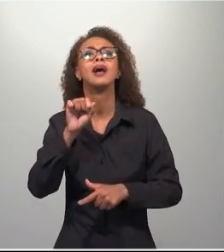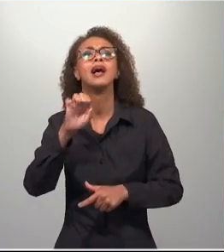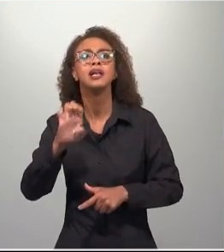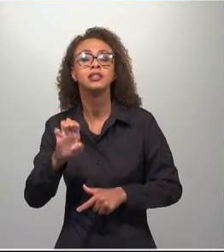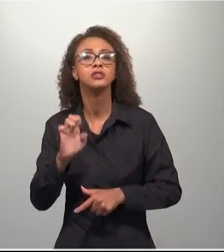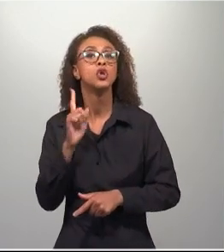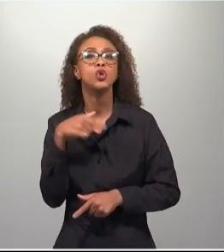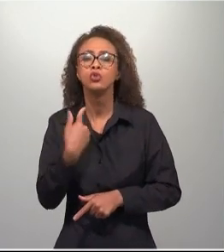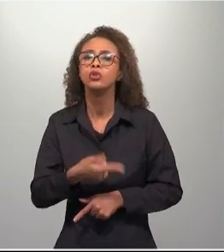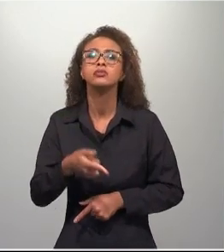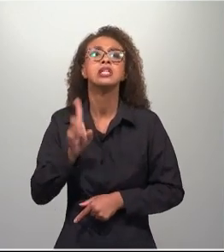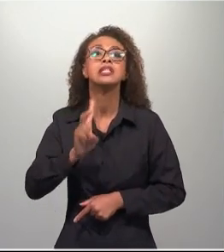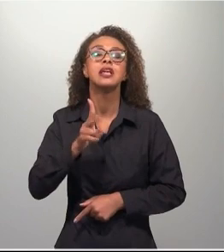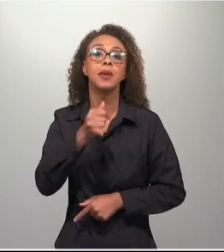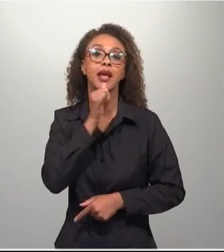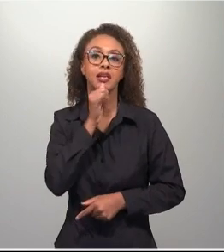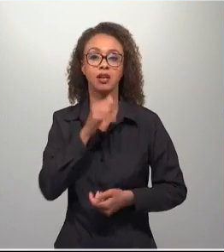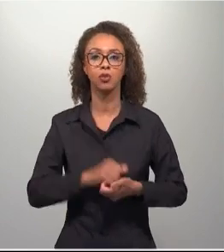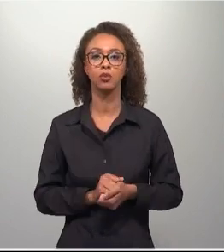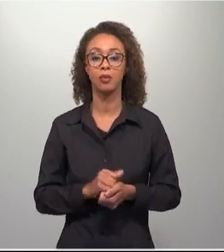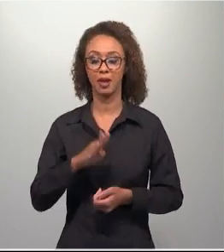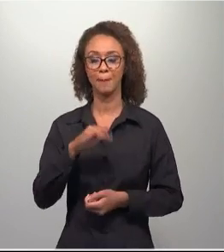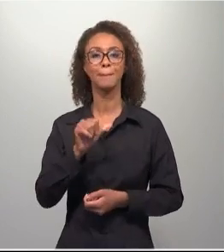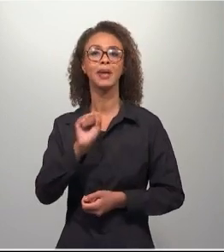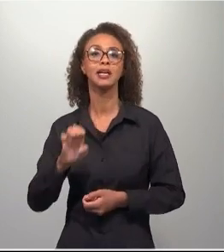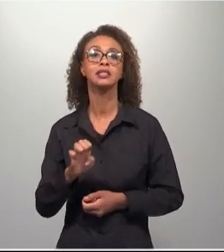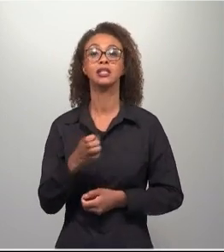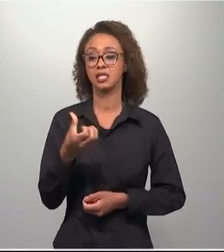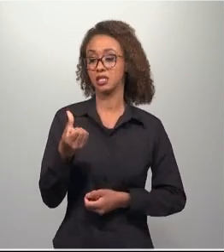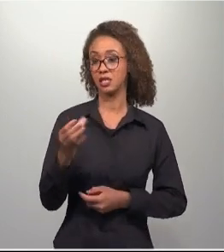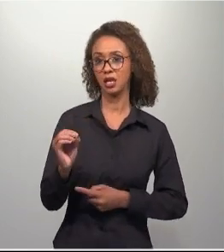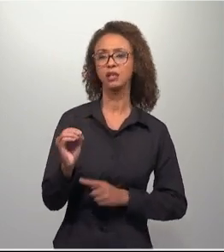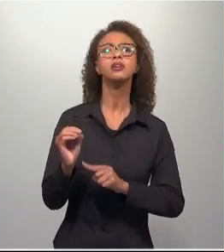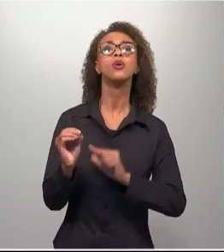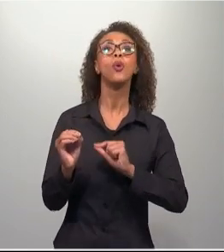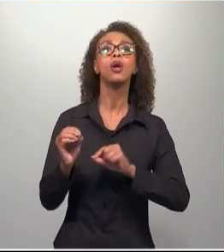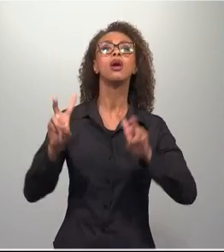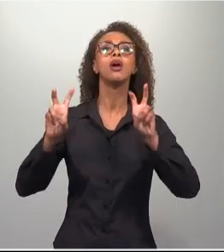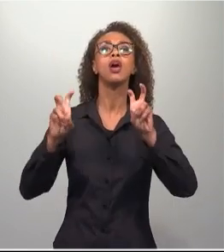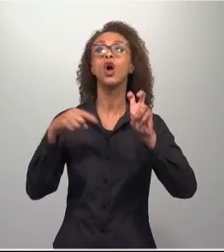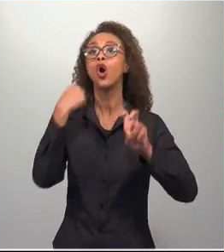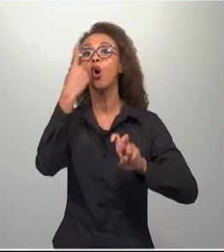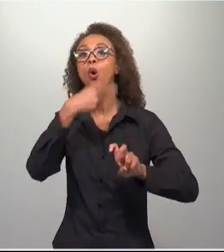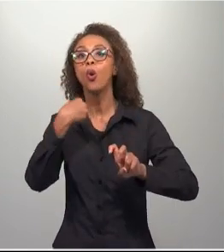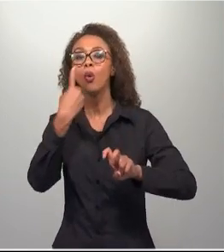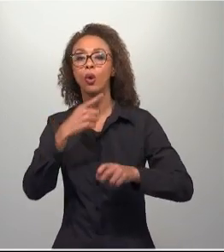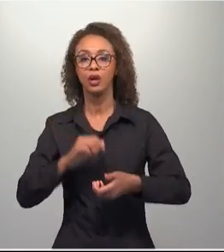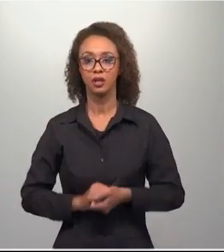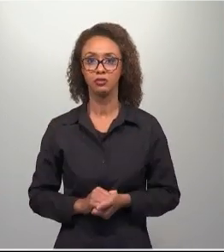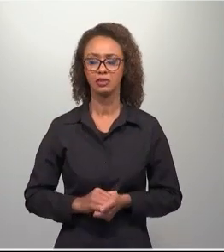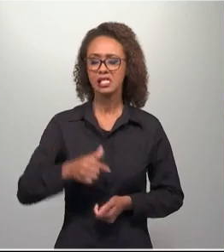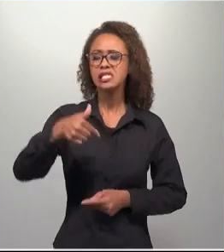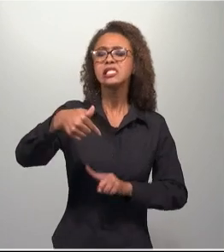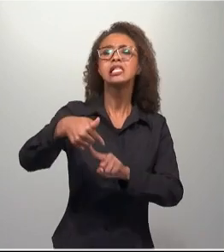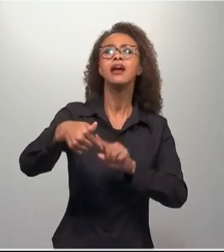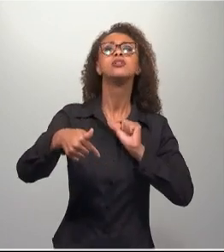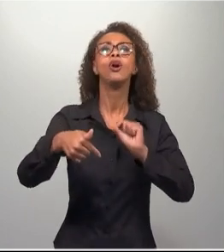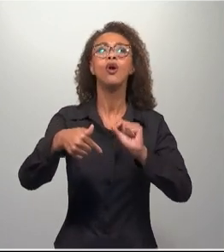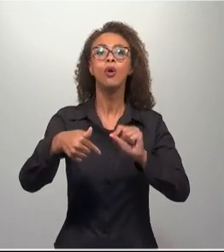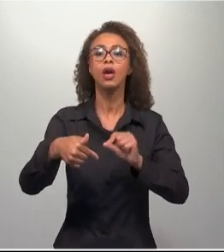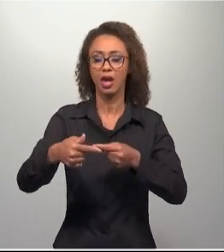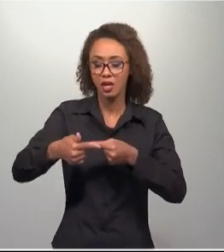60 quando estamos falando de hora a base 7 quando estamos falando de semana a base 30 quando estamos falando